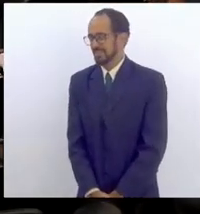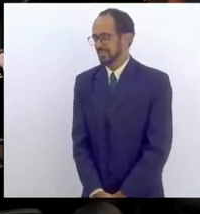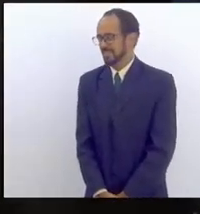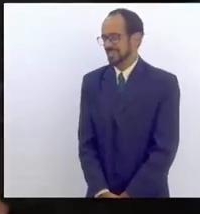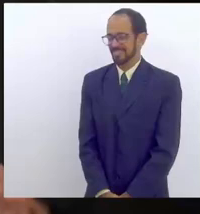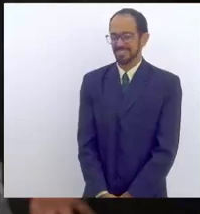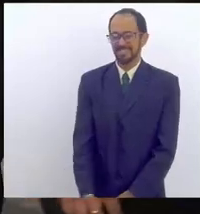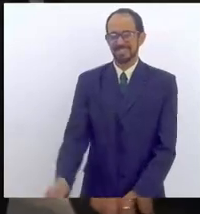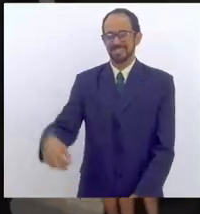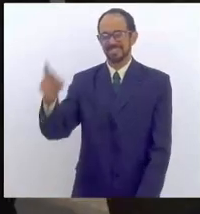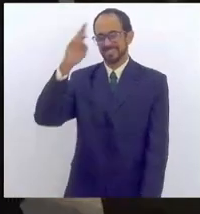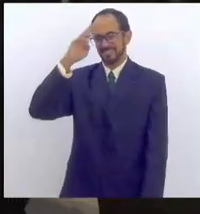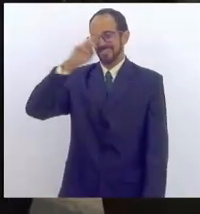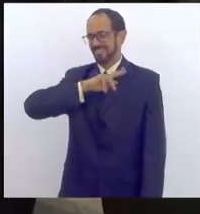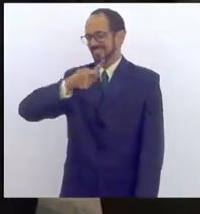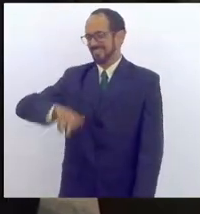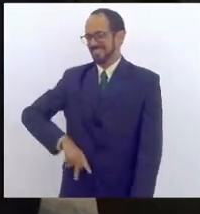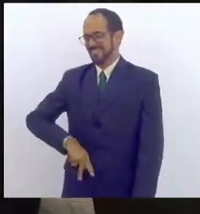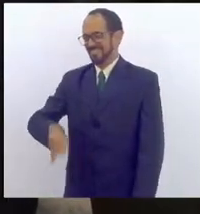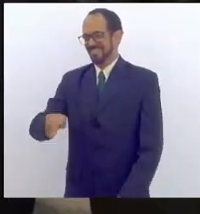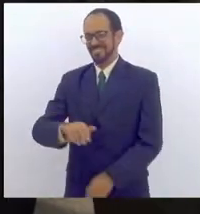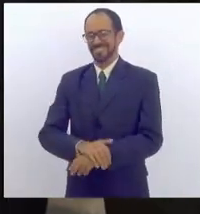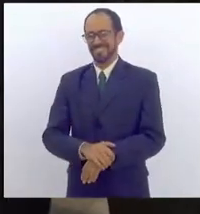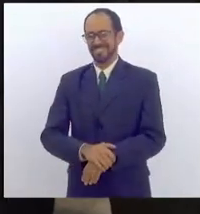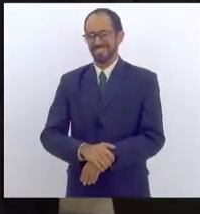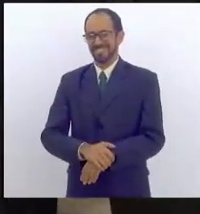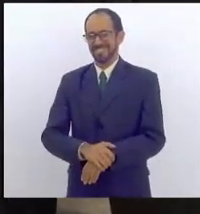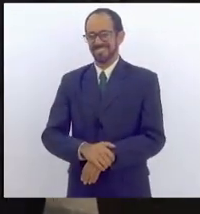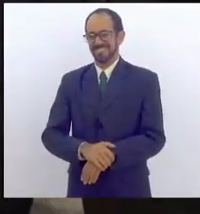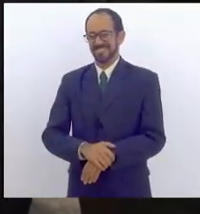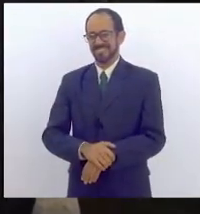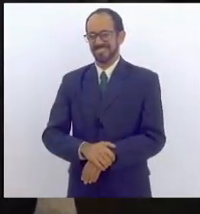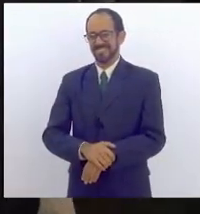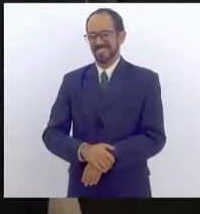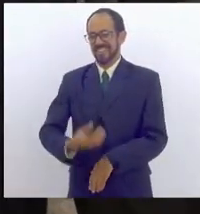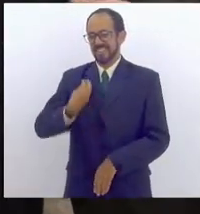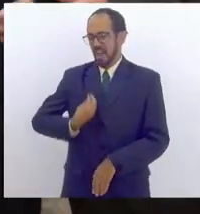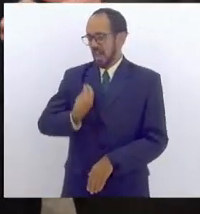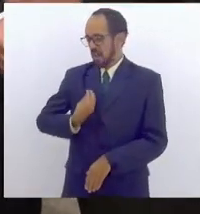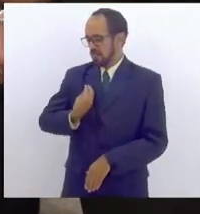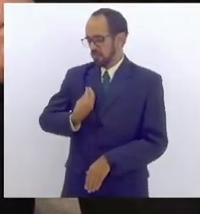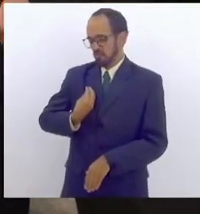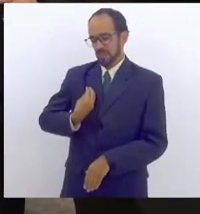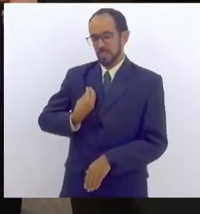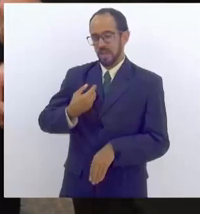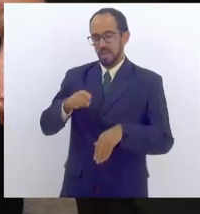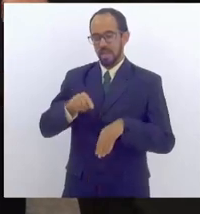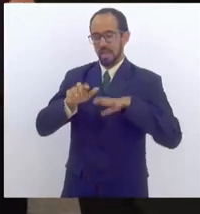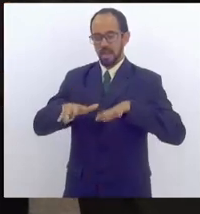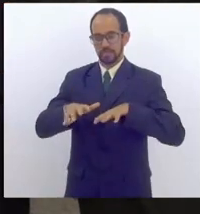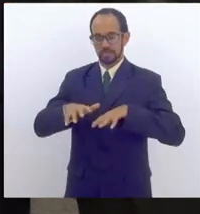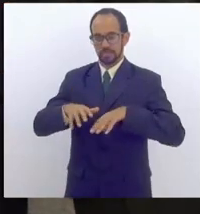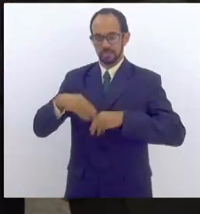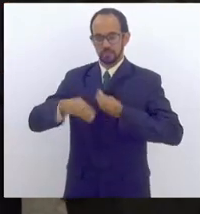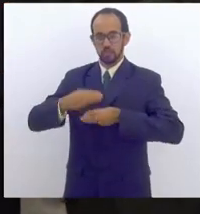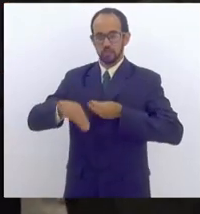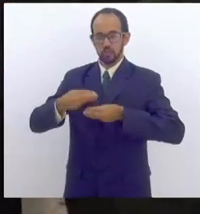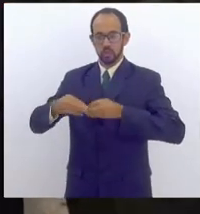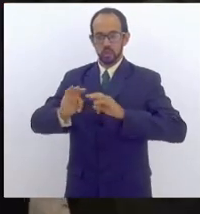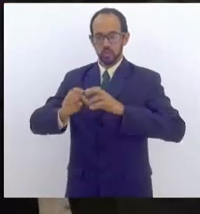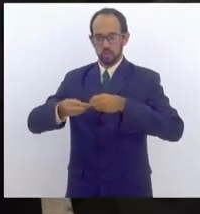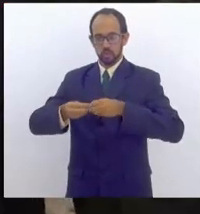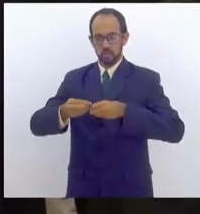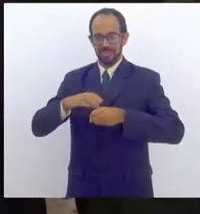Senhor presidente, o correr da vida embrulha tudo. A vida é assim. Esquenta, esfria.